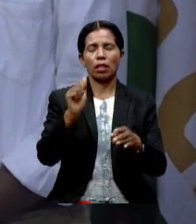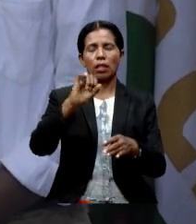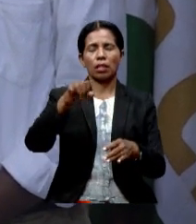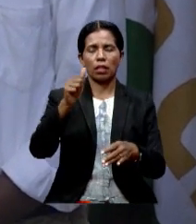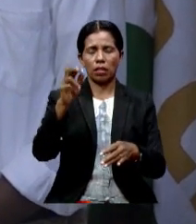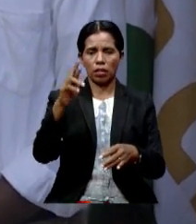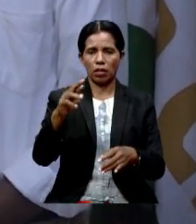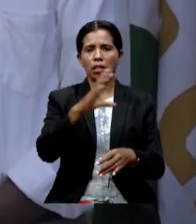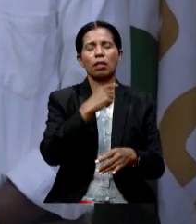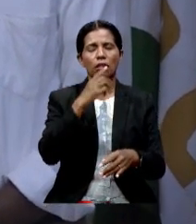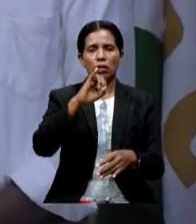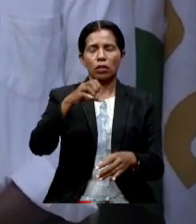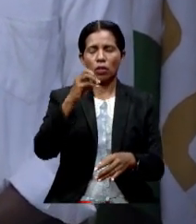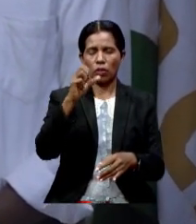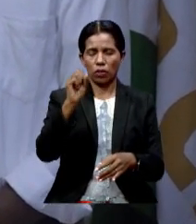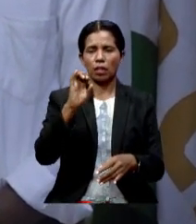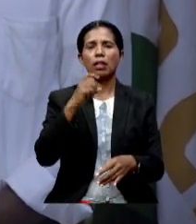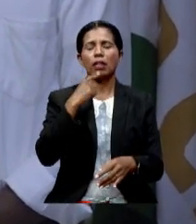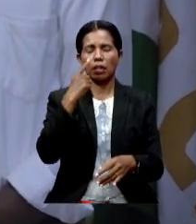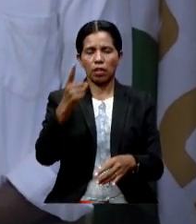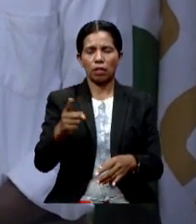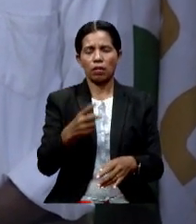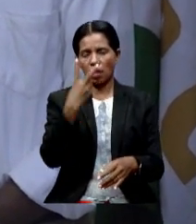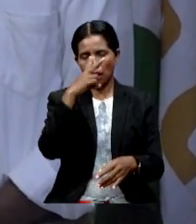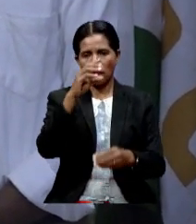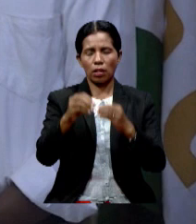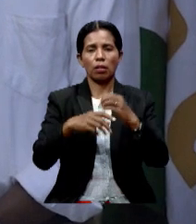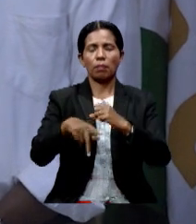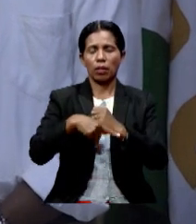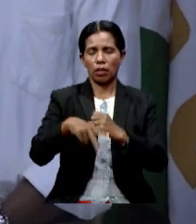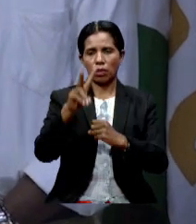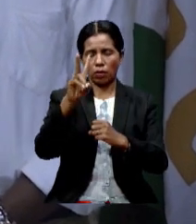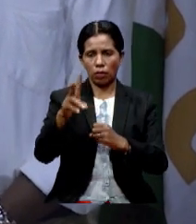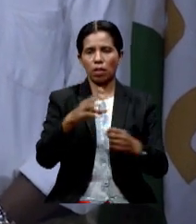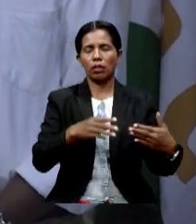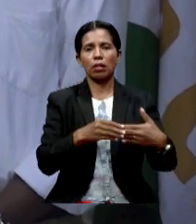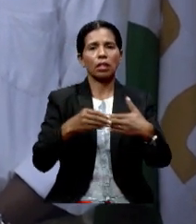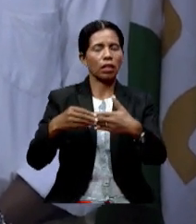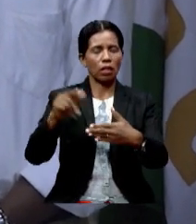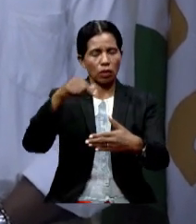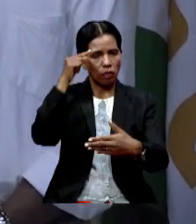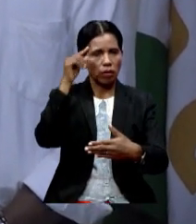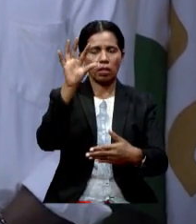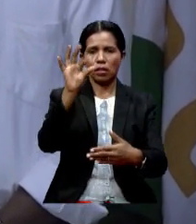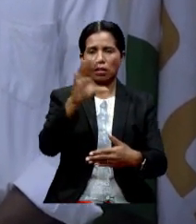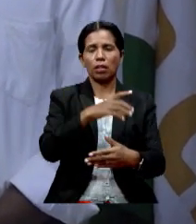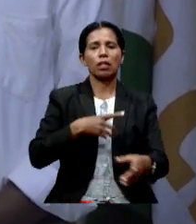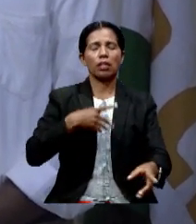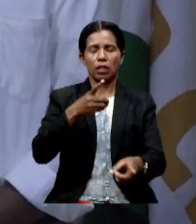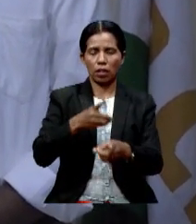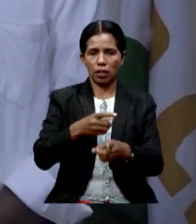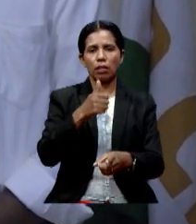Right, Casar, José Luiz Oliveira Actuir, aproximação entre a Partido Ruanebe a tu forma governo da CIA, direito